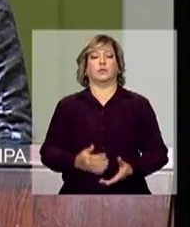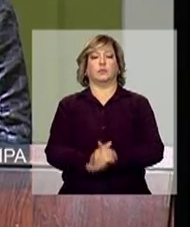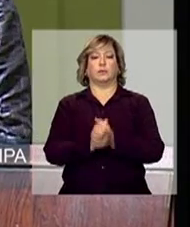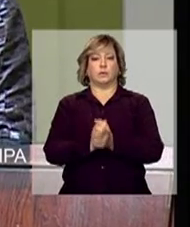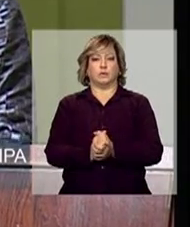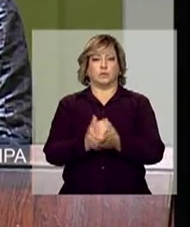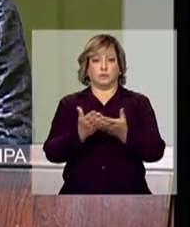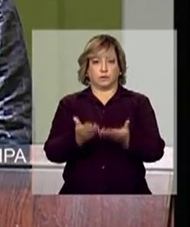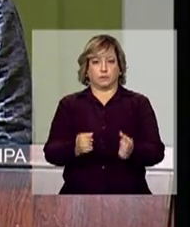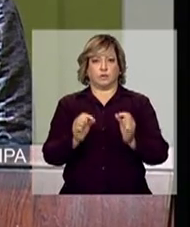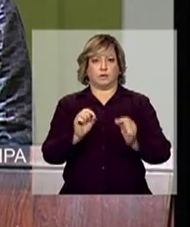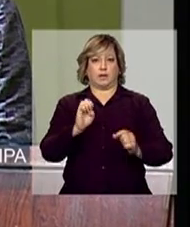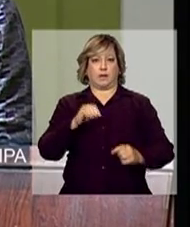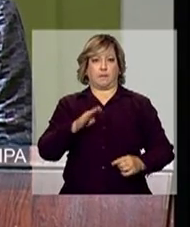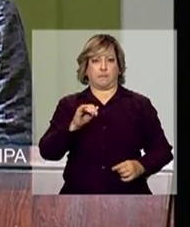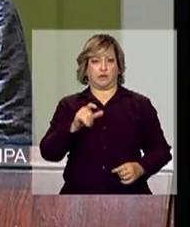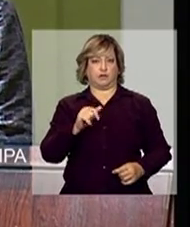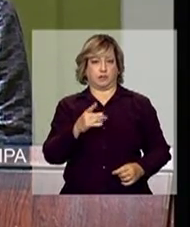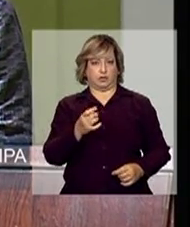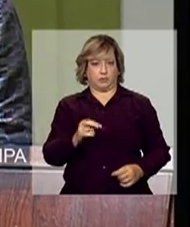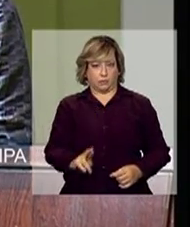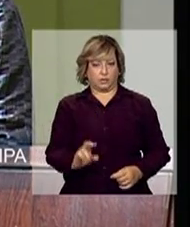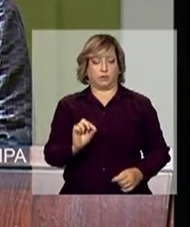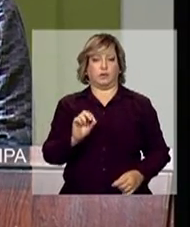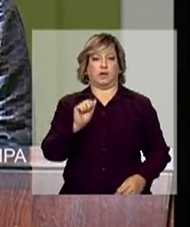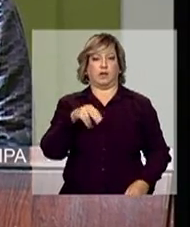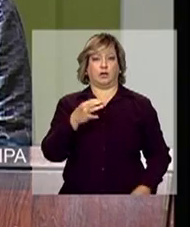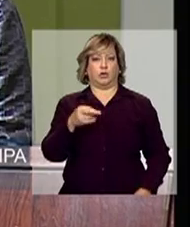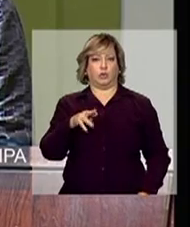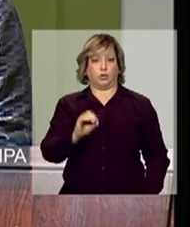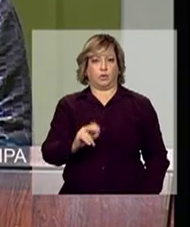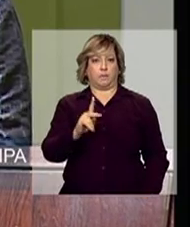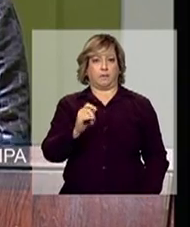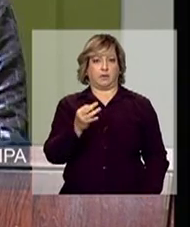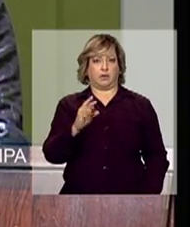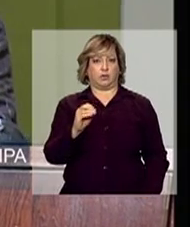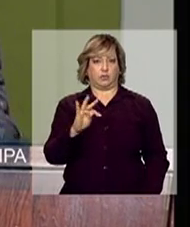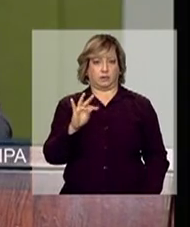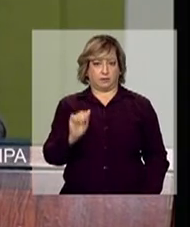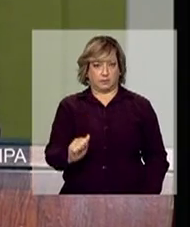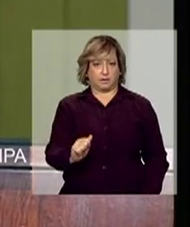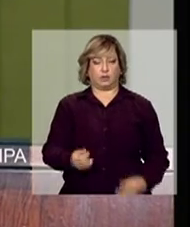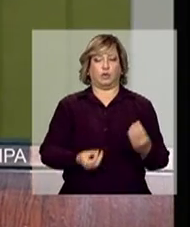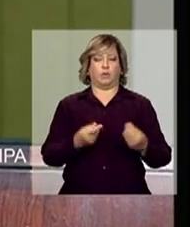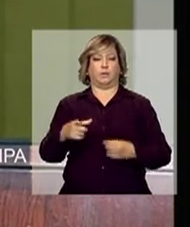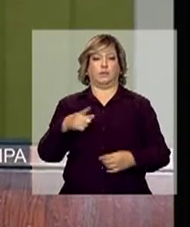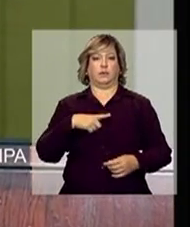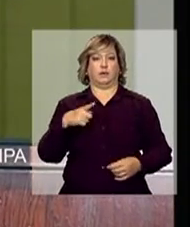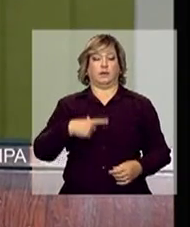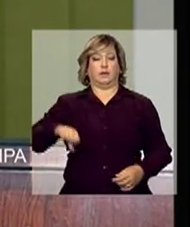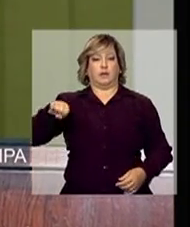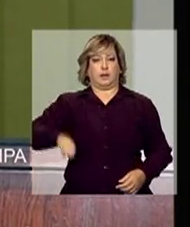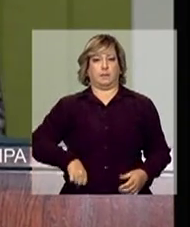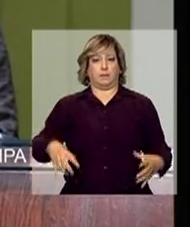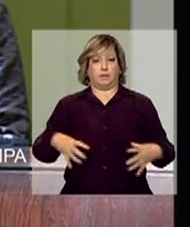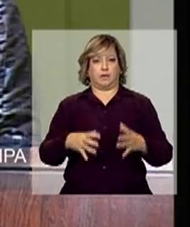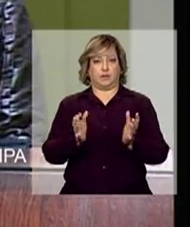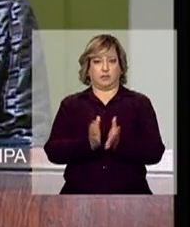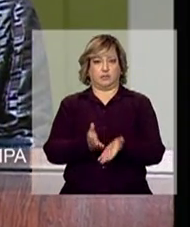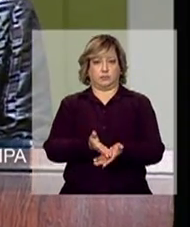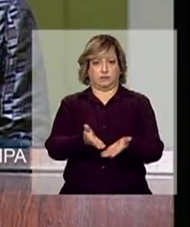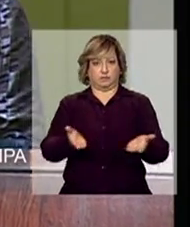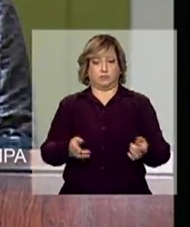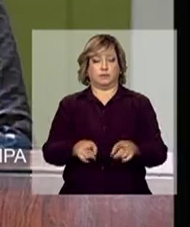o embaixador Antônio Patriota, ministro das Relações Exteriores. Cumprimento as senhoras